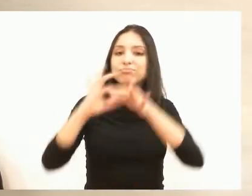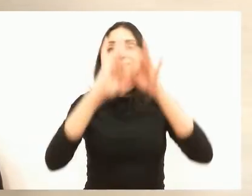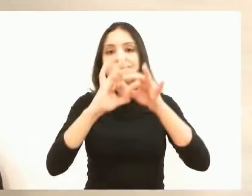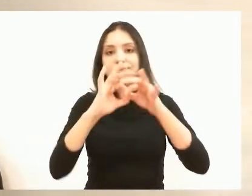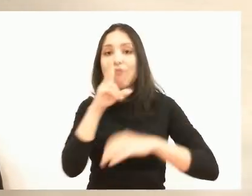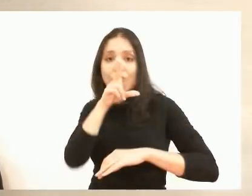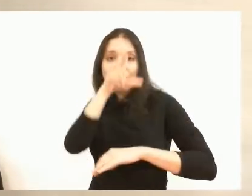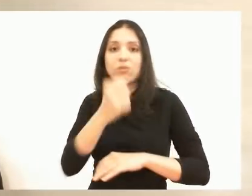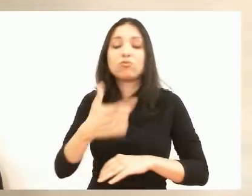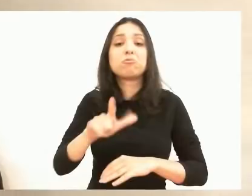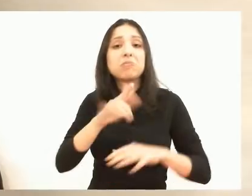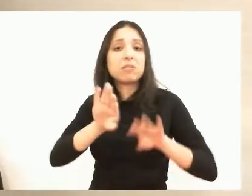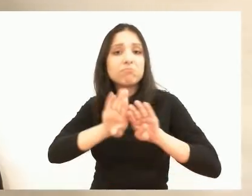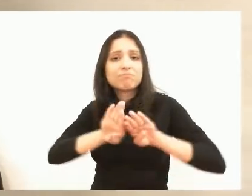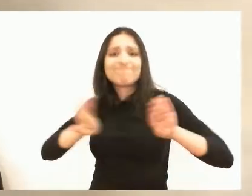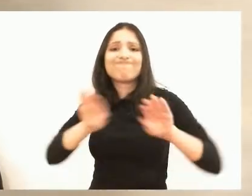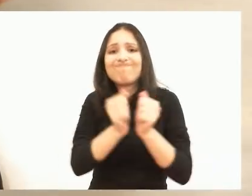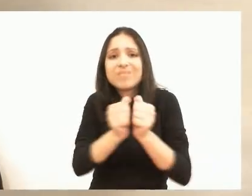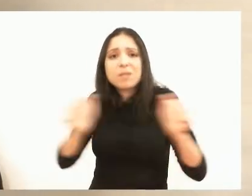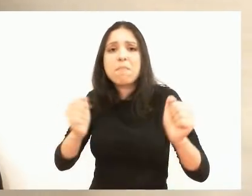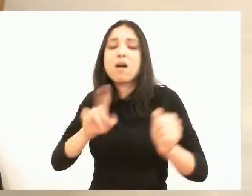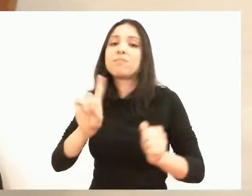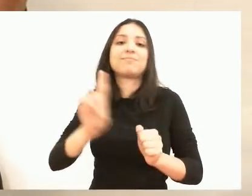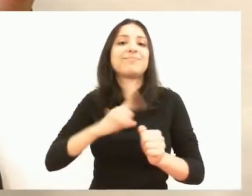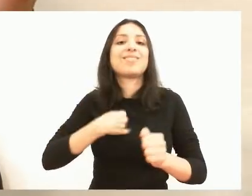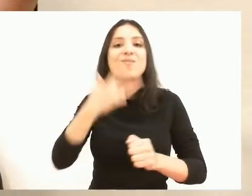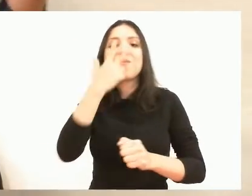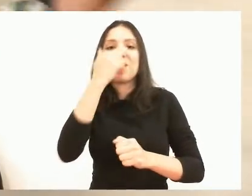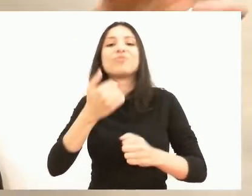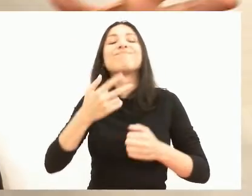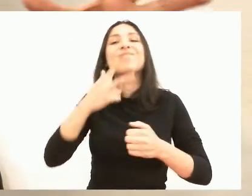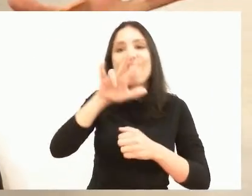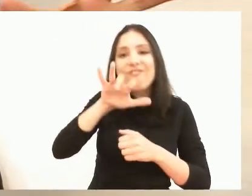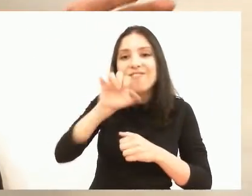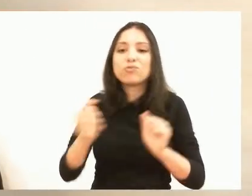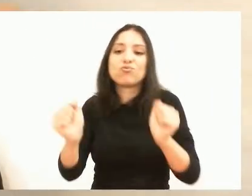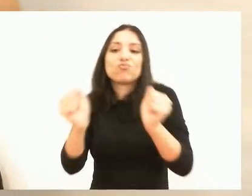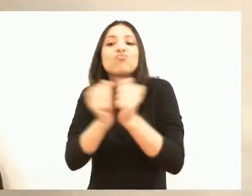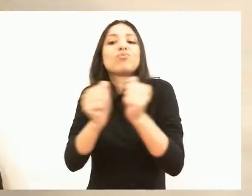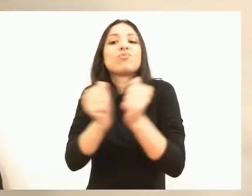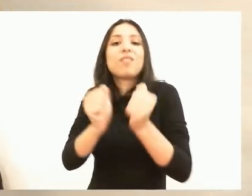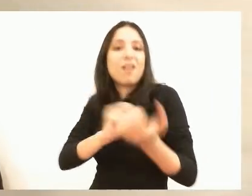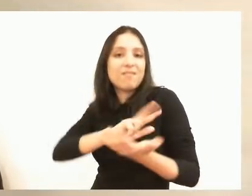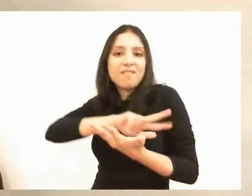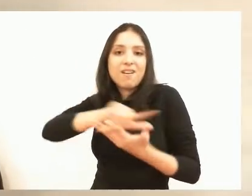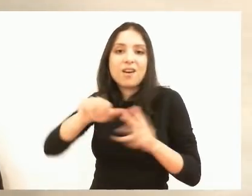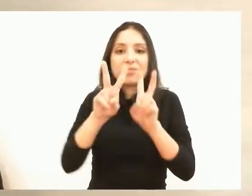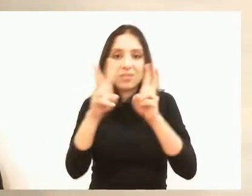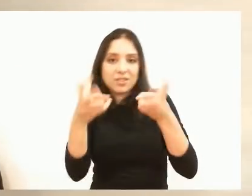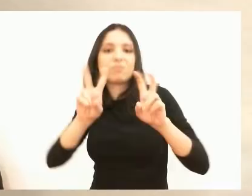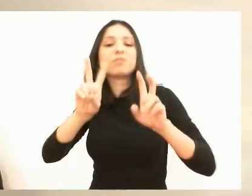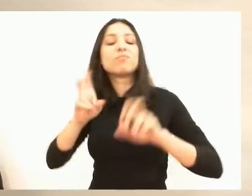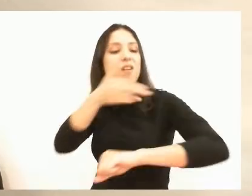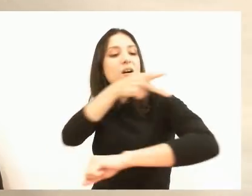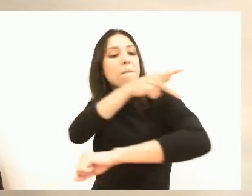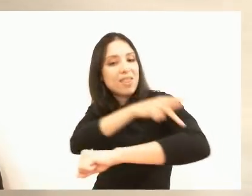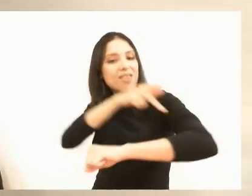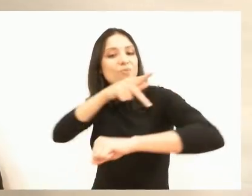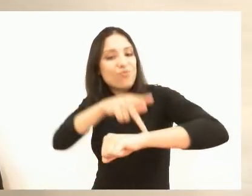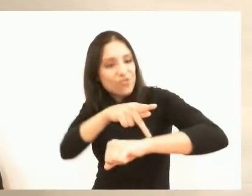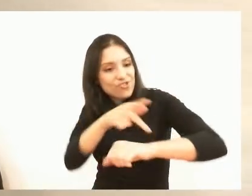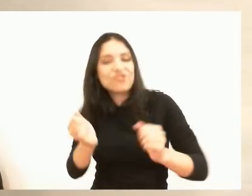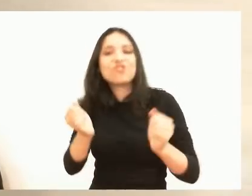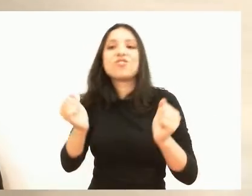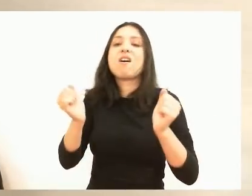então vai ser comum essa fala de hoje eu vou tá falando da no meu processo pedagógico e artisticamente eu entro